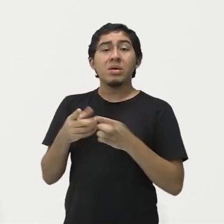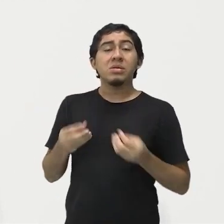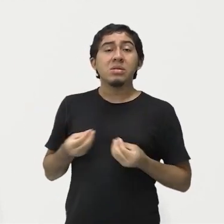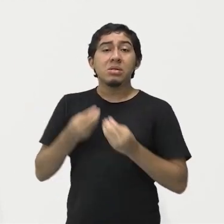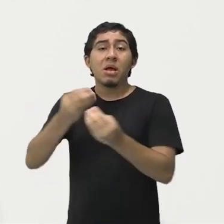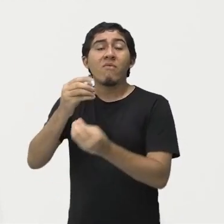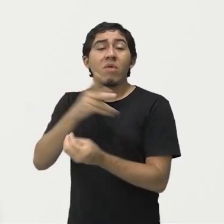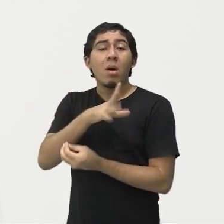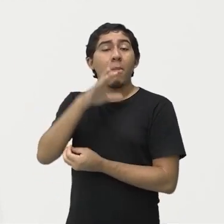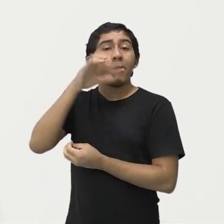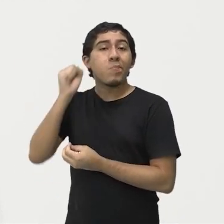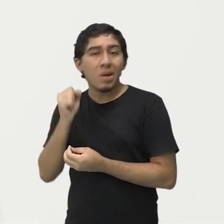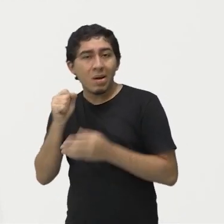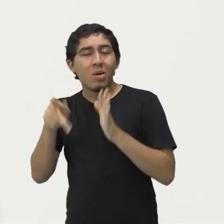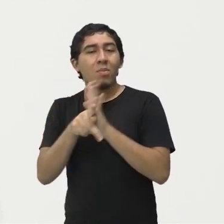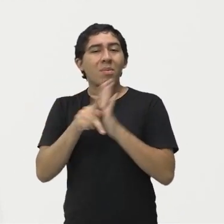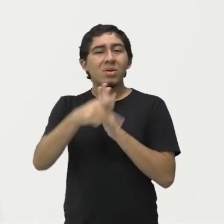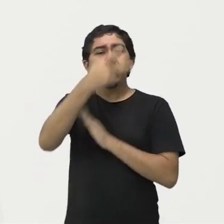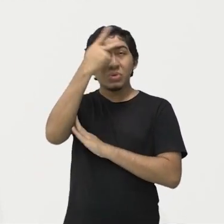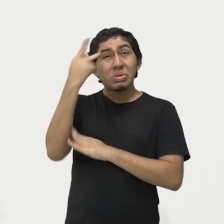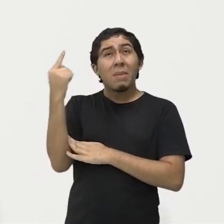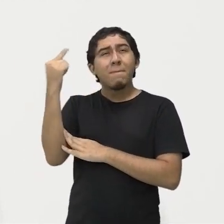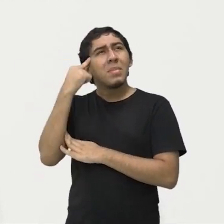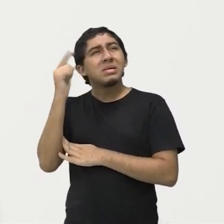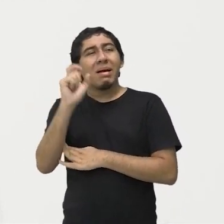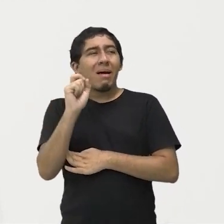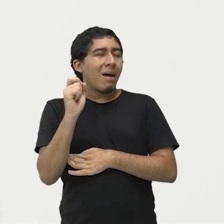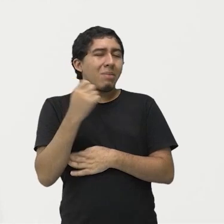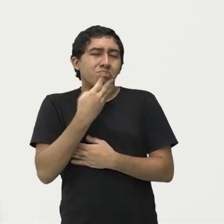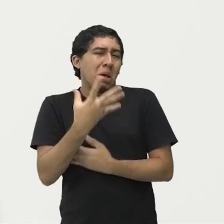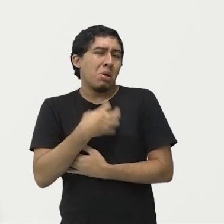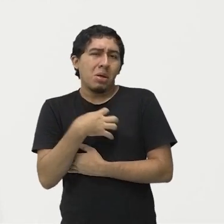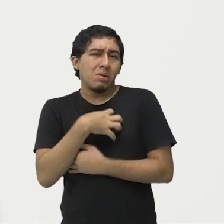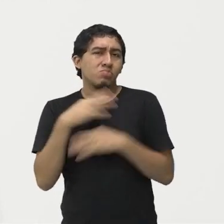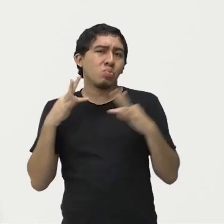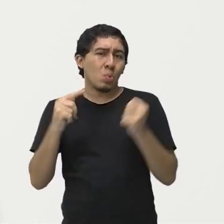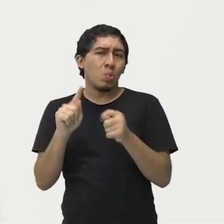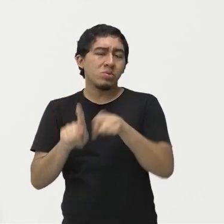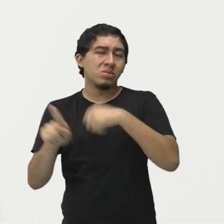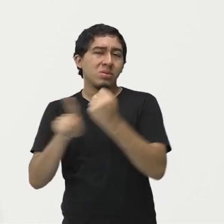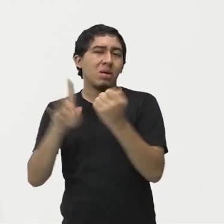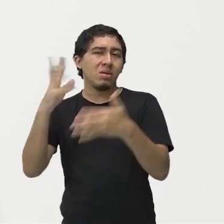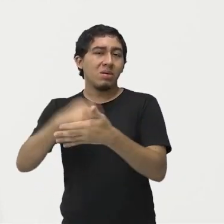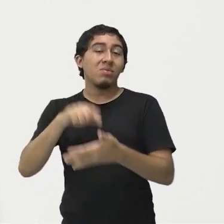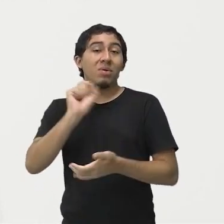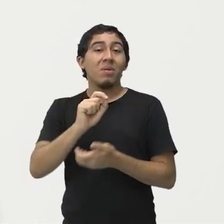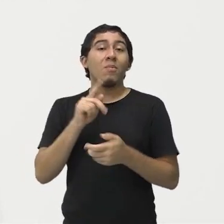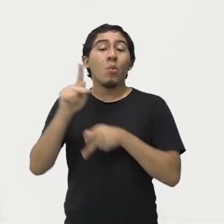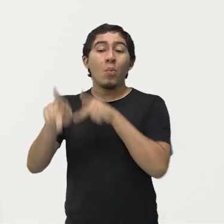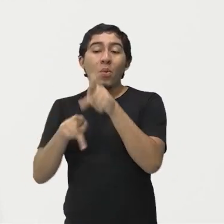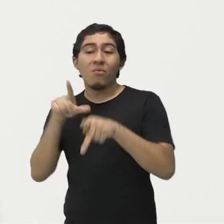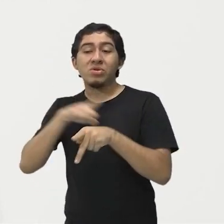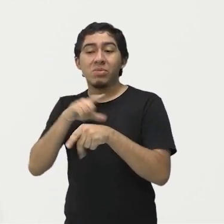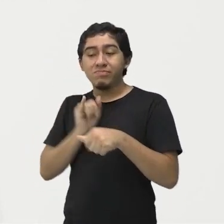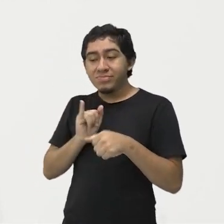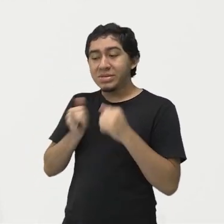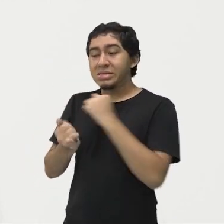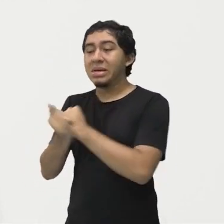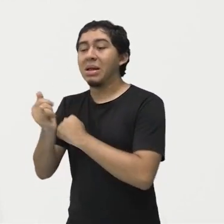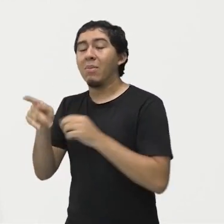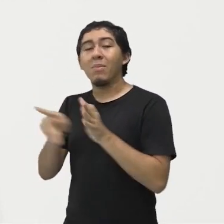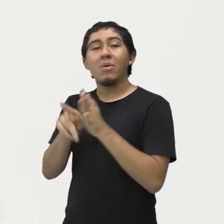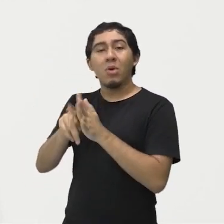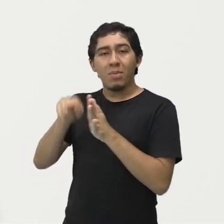mundo achasse que estava tudo bem, né? Era uma forma que tinha de entreter a plebe para que a população